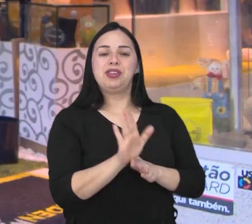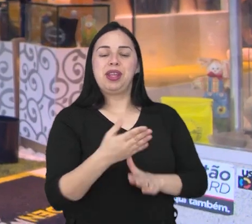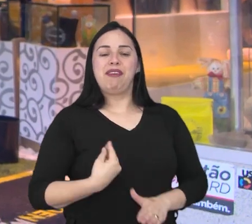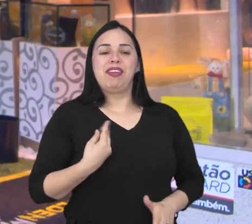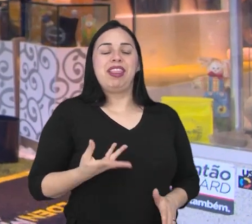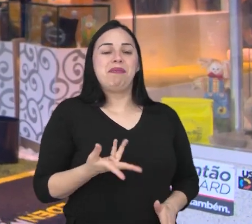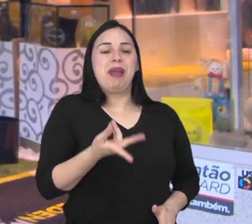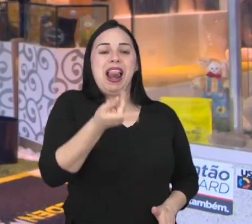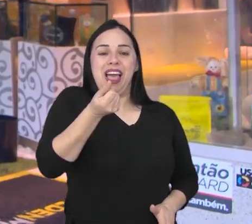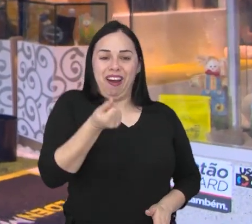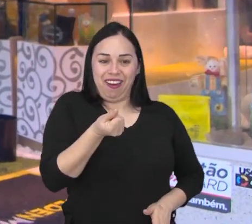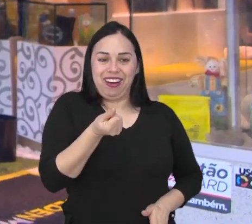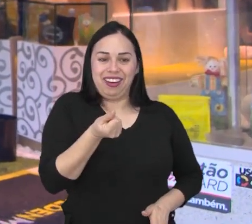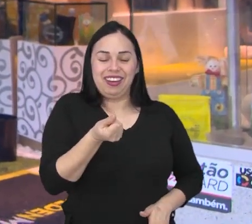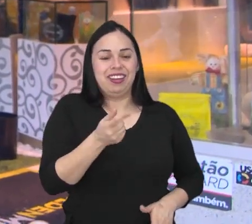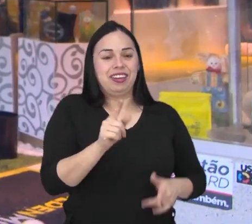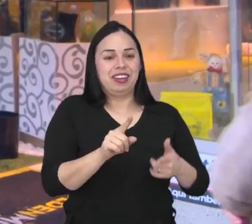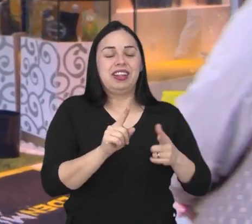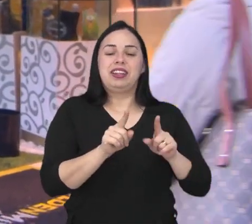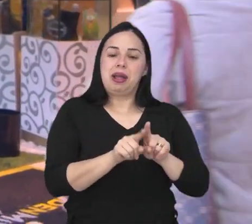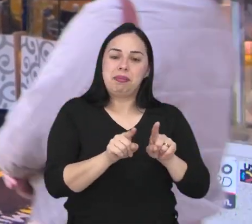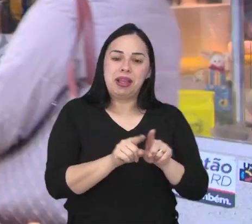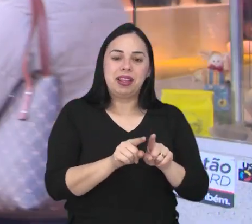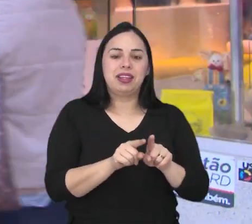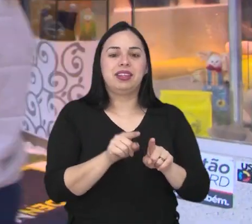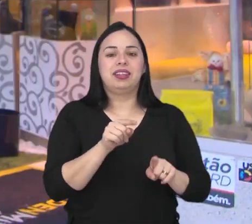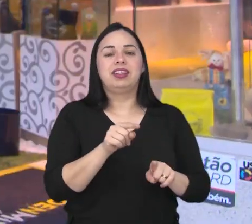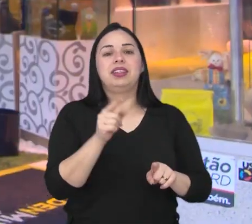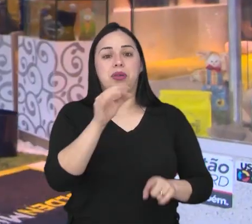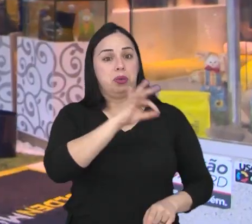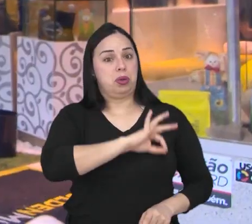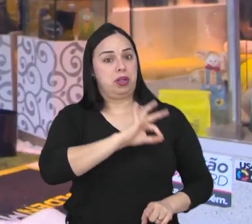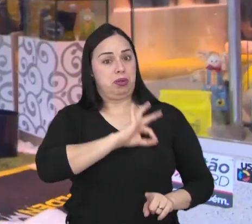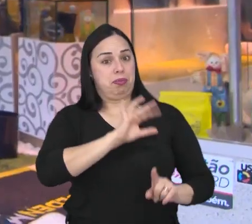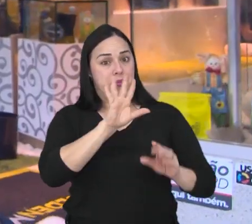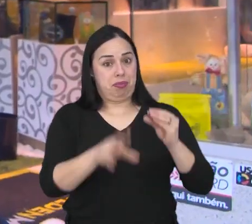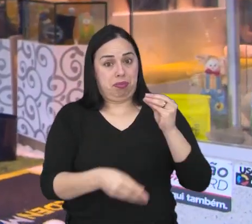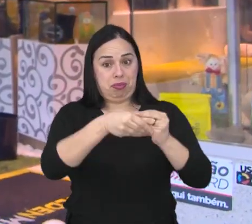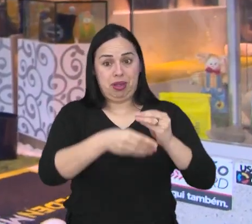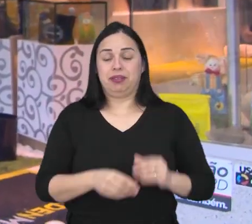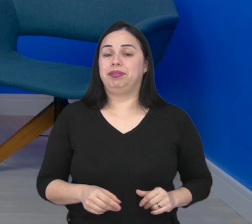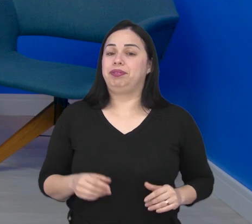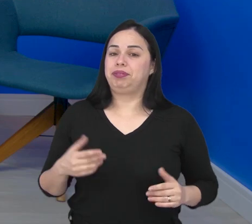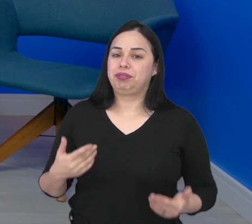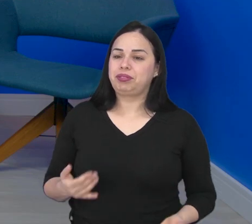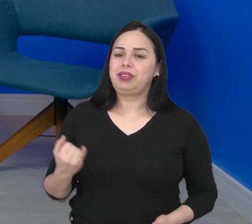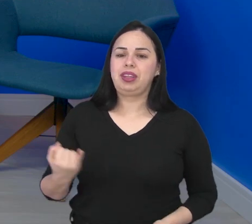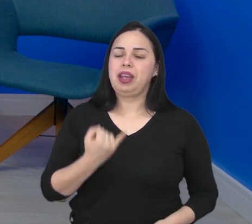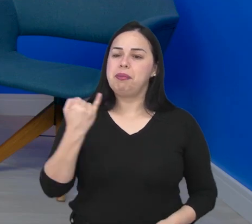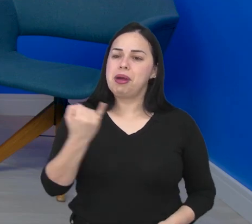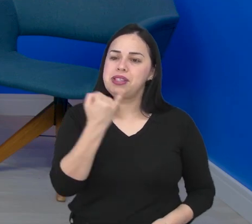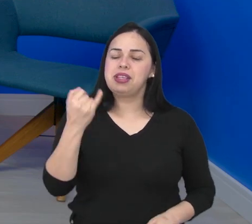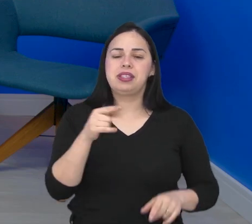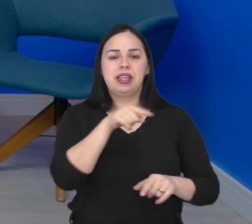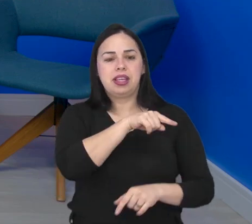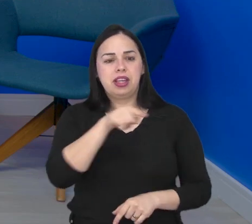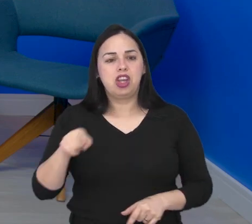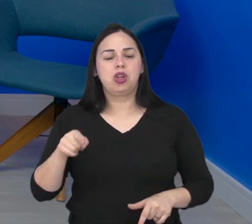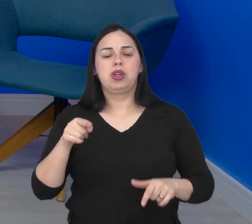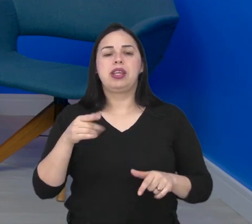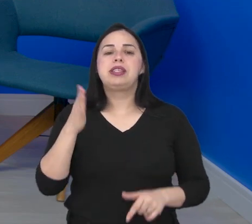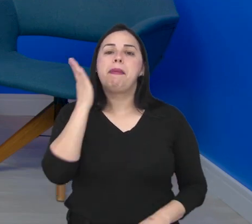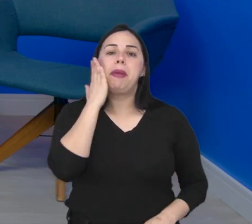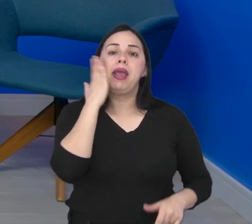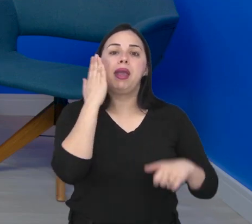do bem-estar, né, da pessoa, ainda tem o benefício maior que além do salário. Guerra, é super importante que os